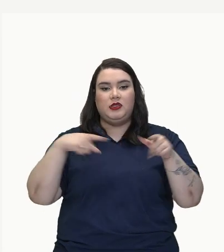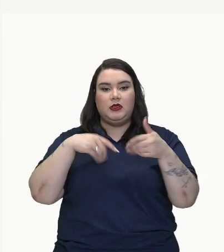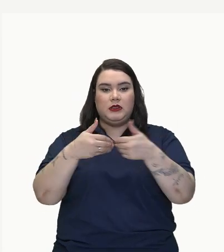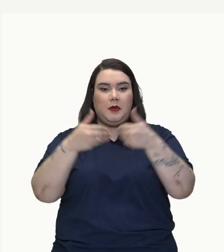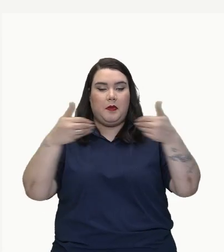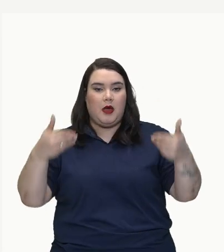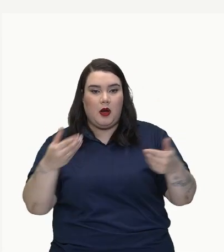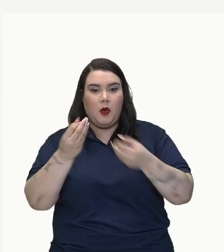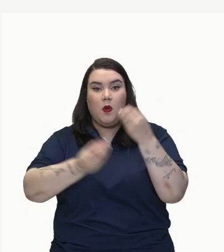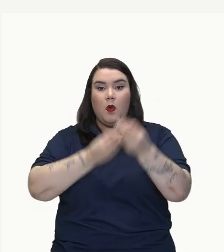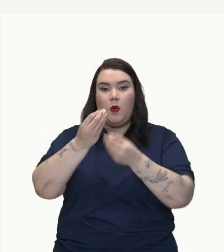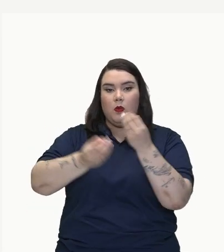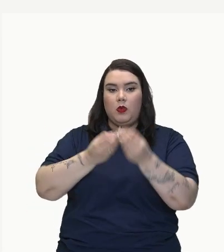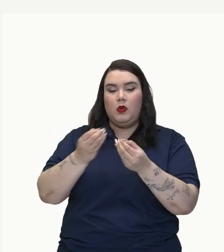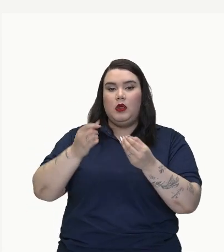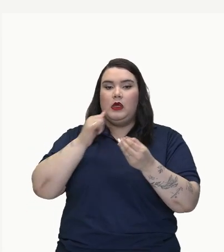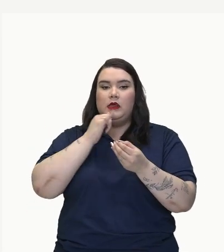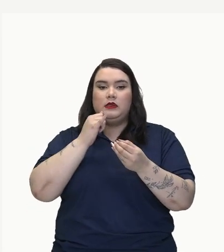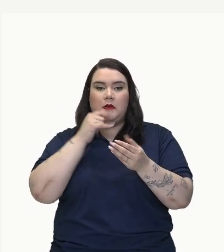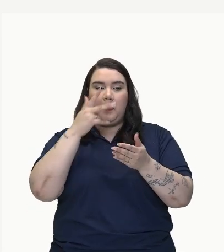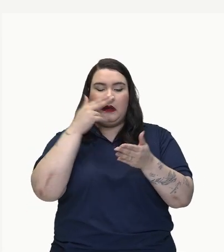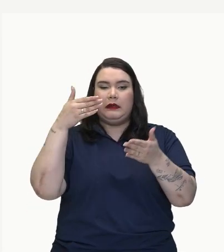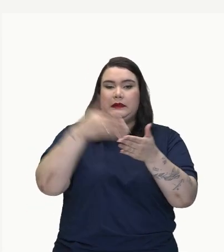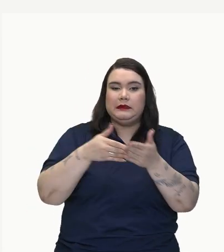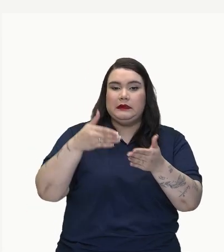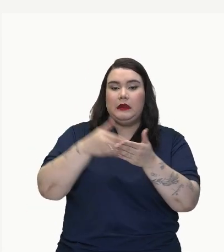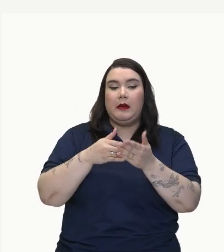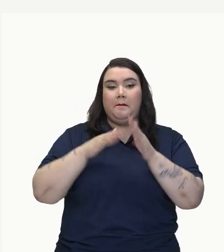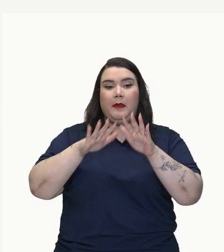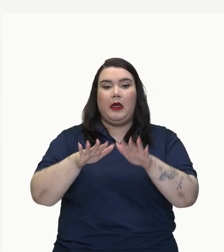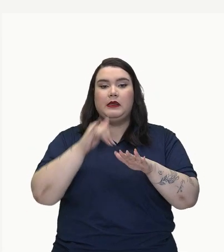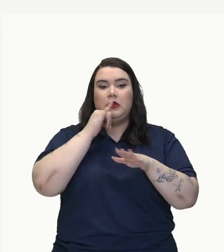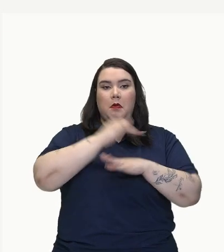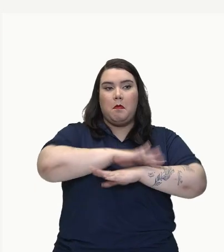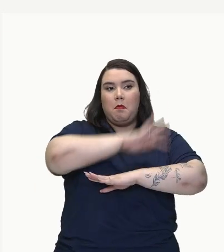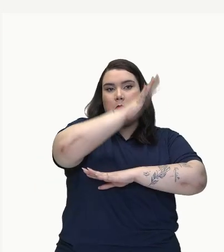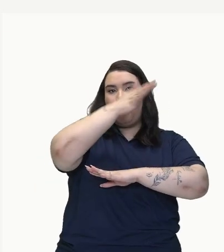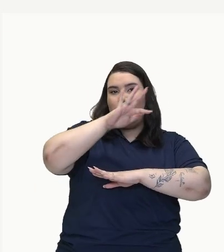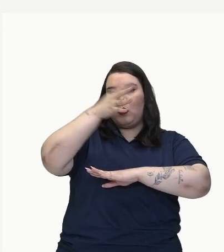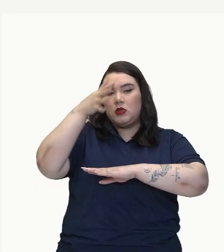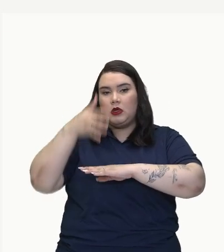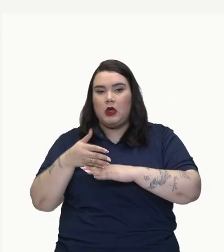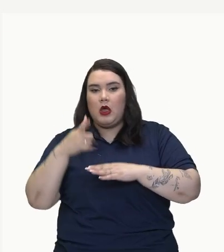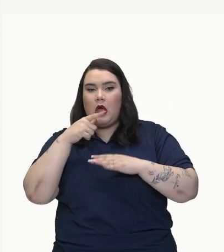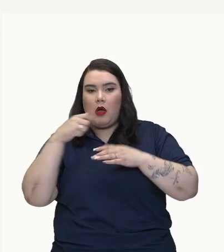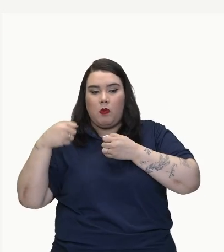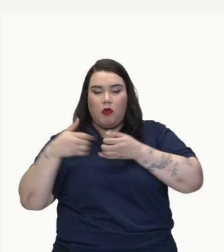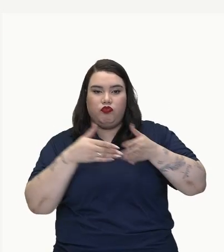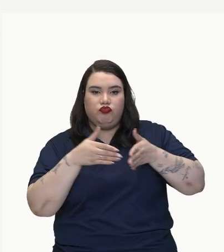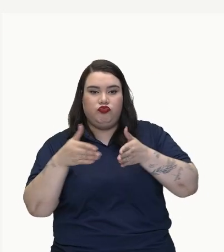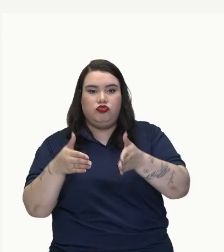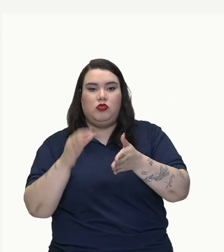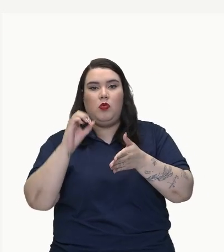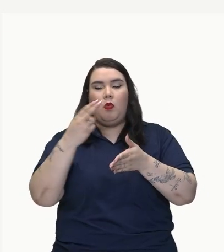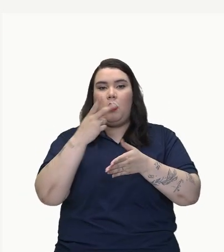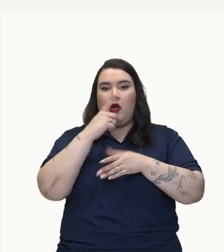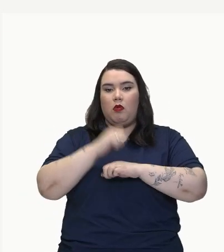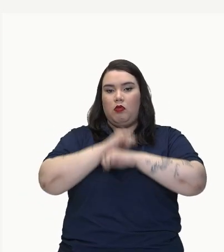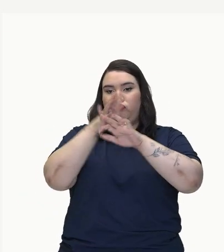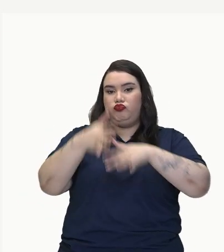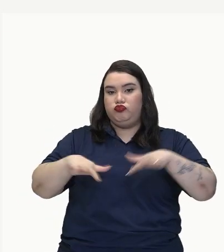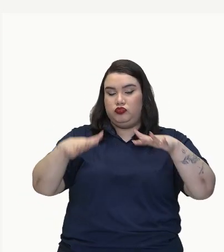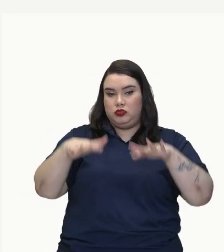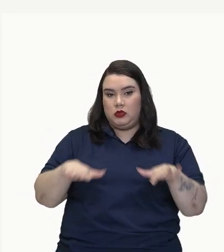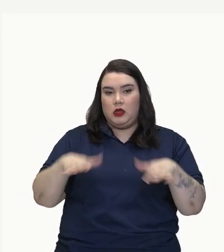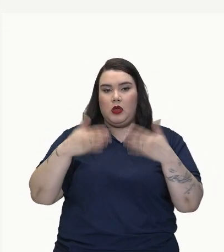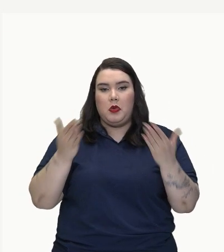oceanos. Elas podem evoluir de maneiras diferentes, levando ao surgimento de novas espécies. Tá? Então, aqui a gente